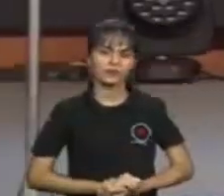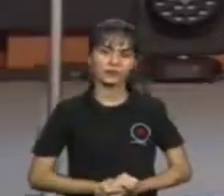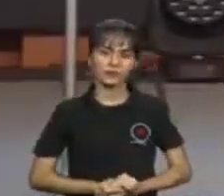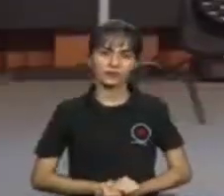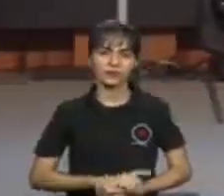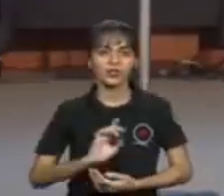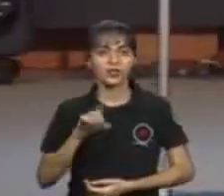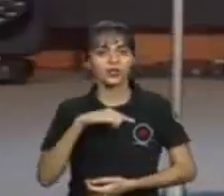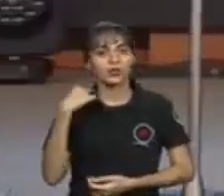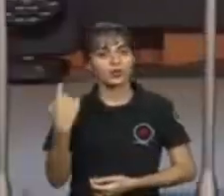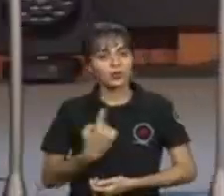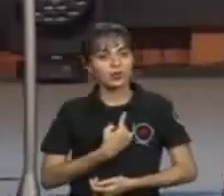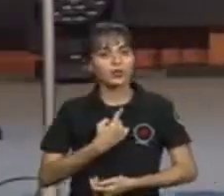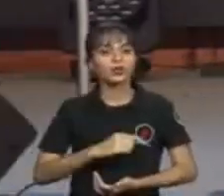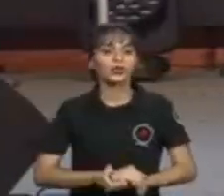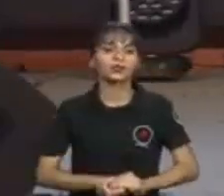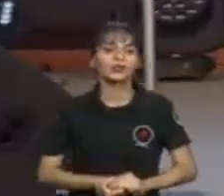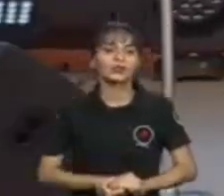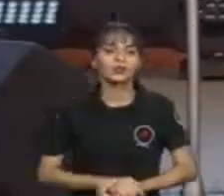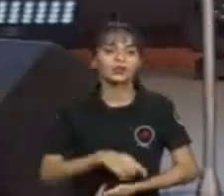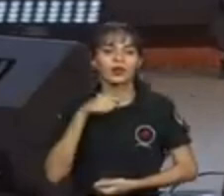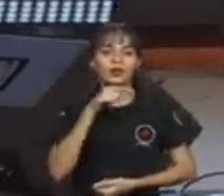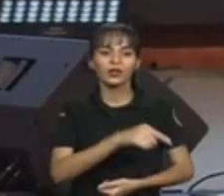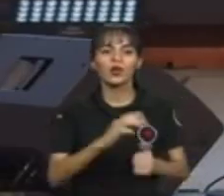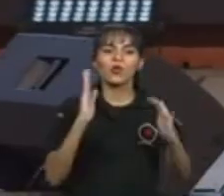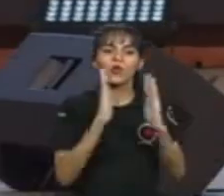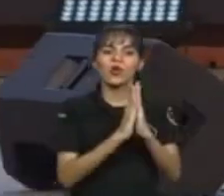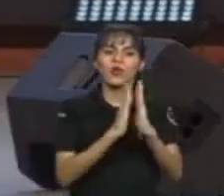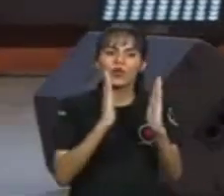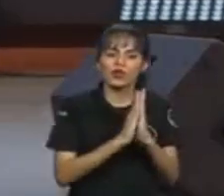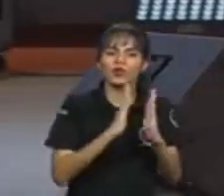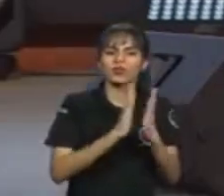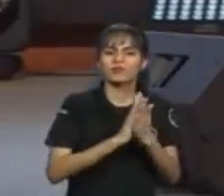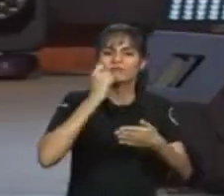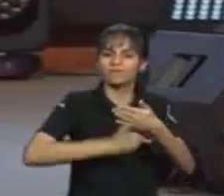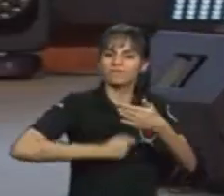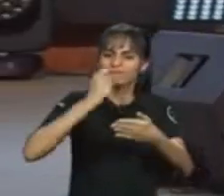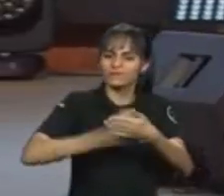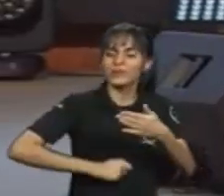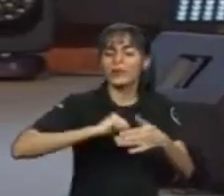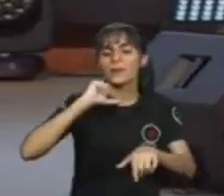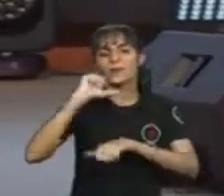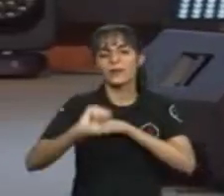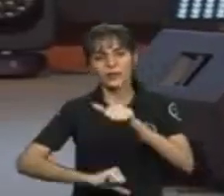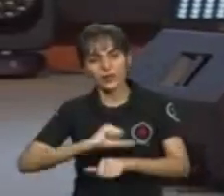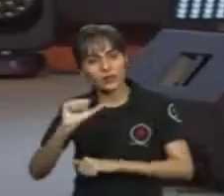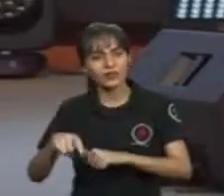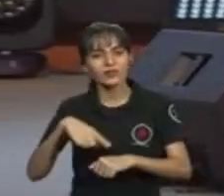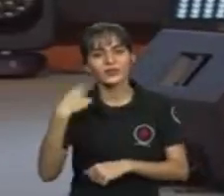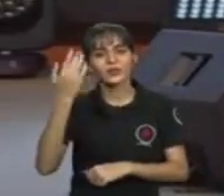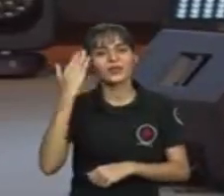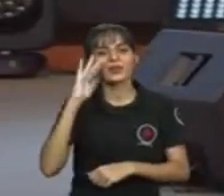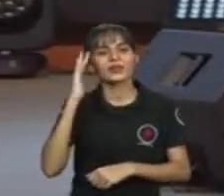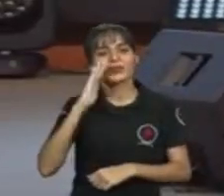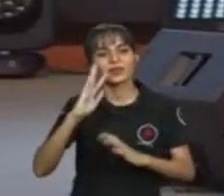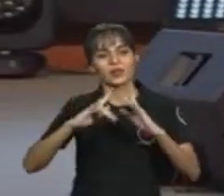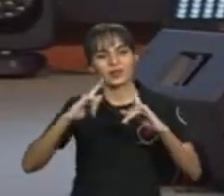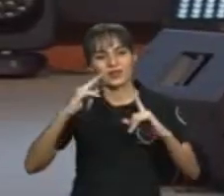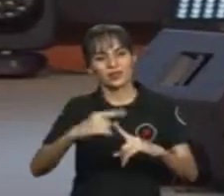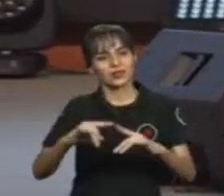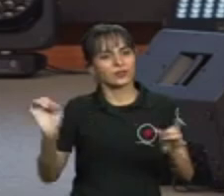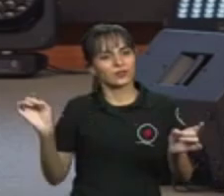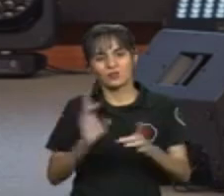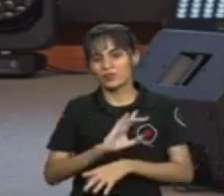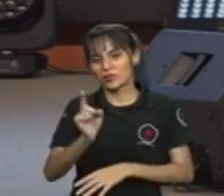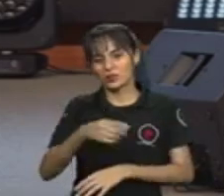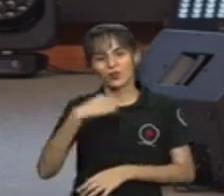E nós ficamos ali, orando. E depois a batalha mudou. E depois nós entendemos que a igreja não está